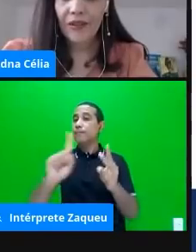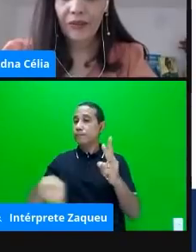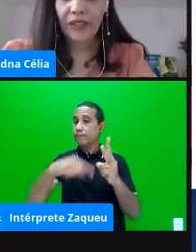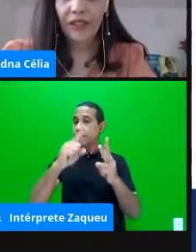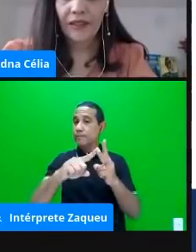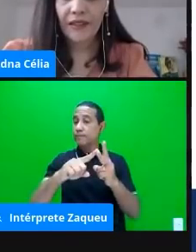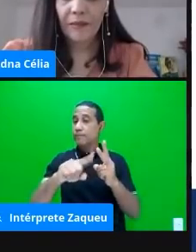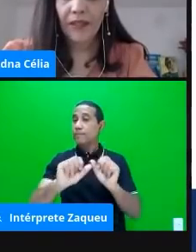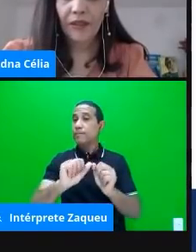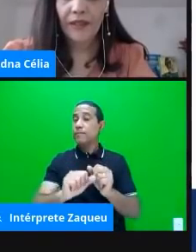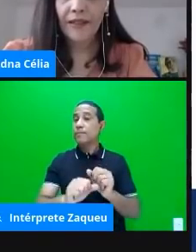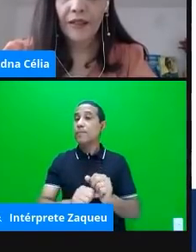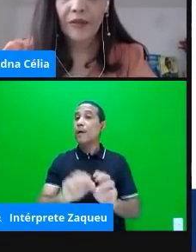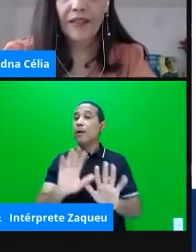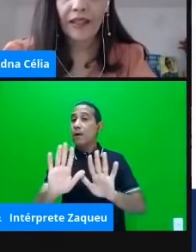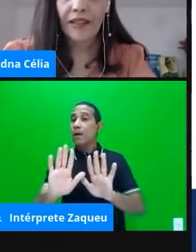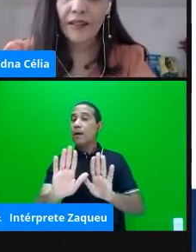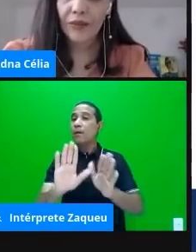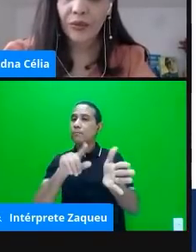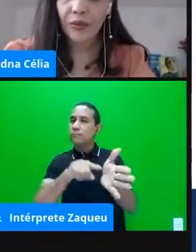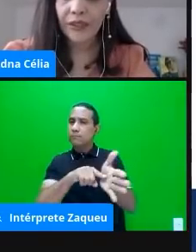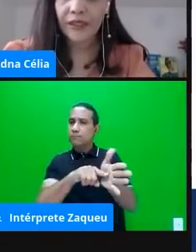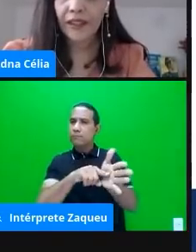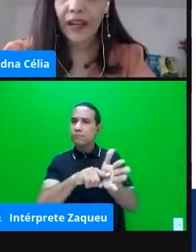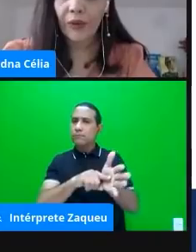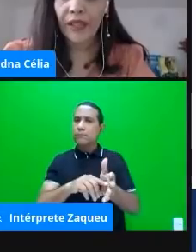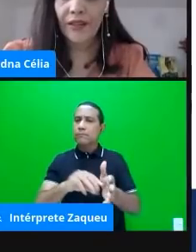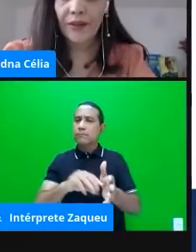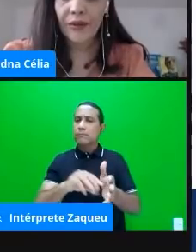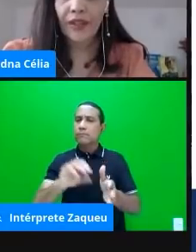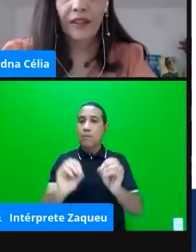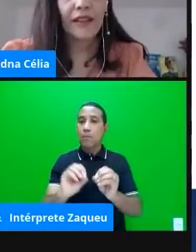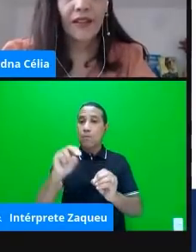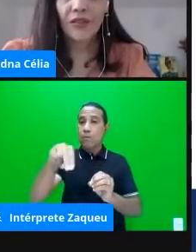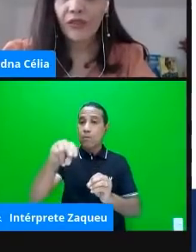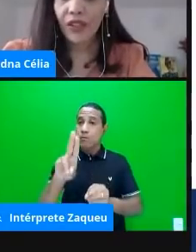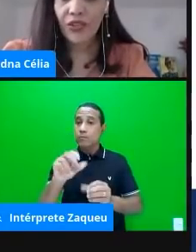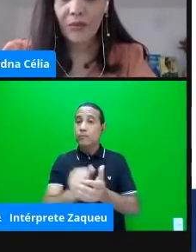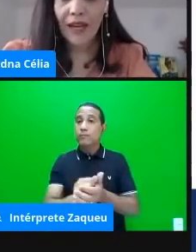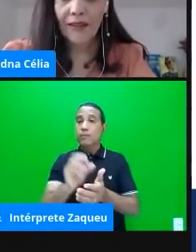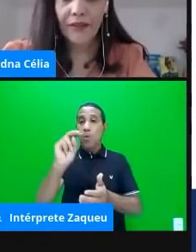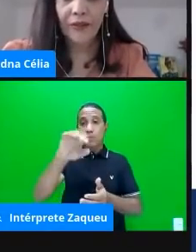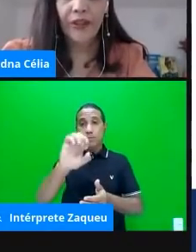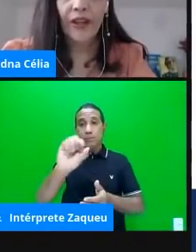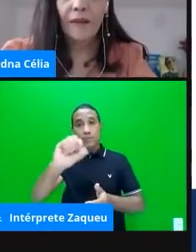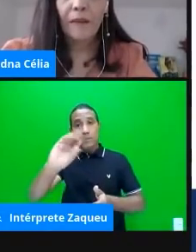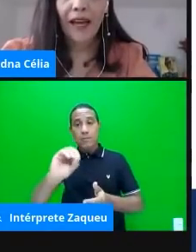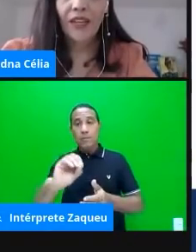das Nações Unidas para a Educação, Ciências e Cultura, a Unesco, dados de 20 de